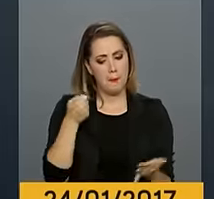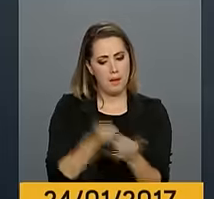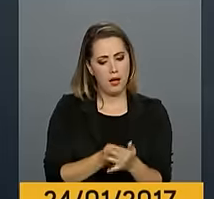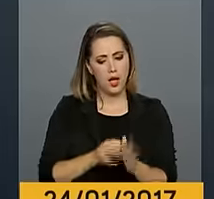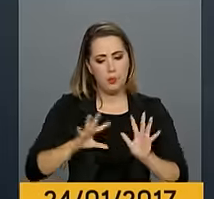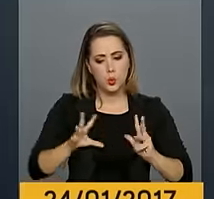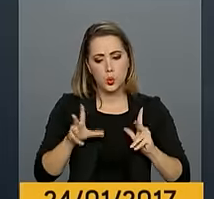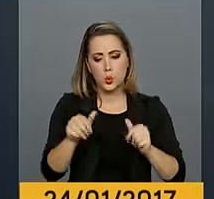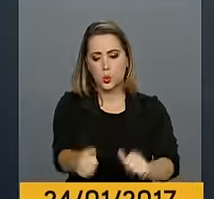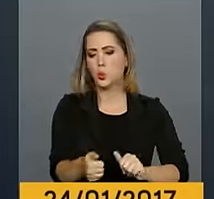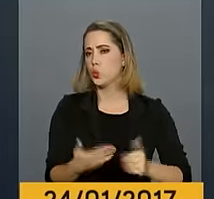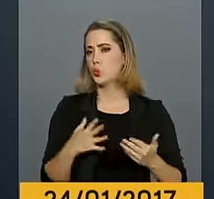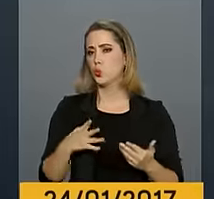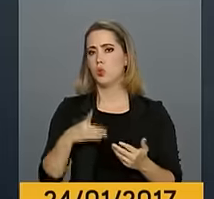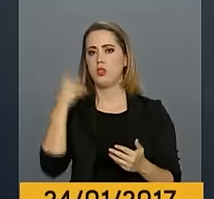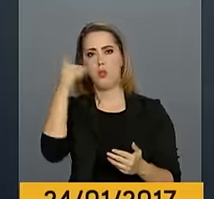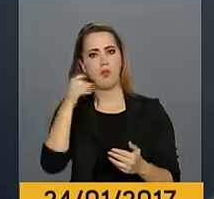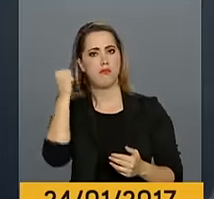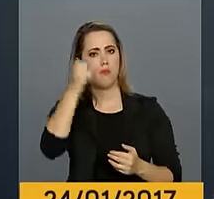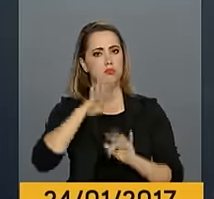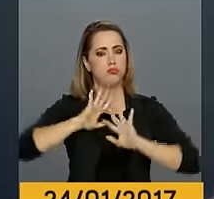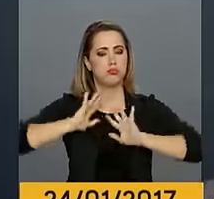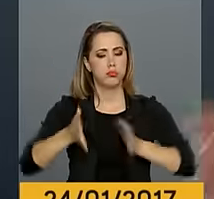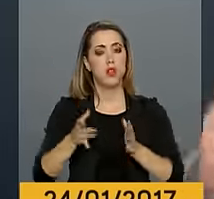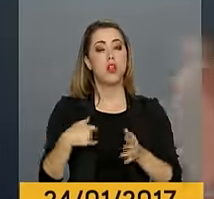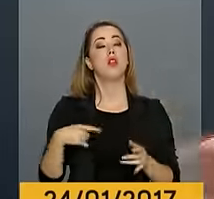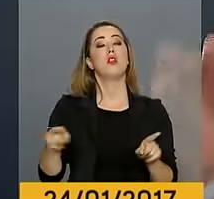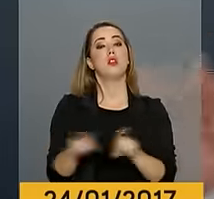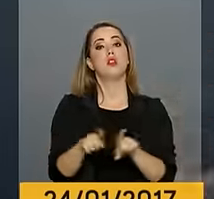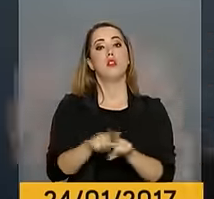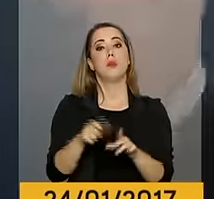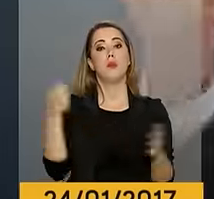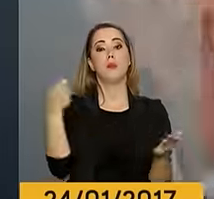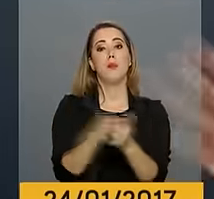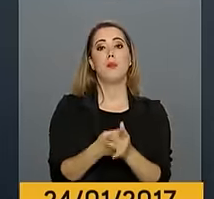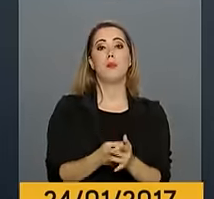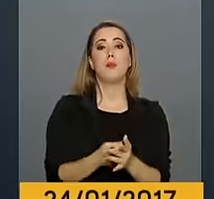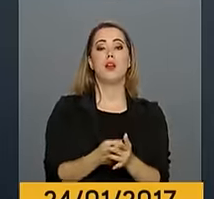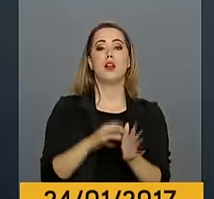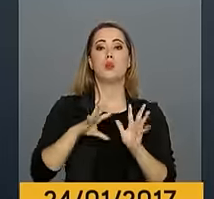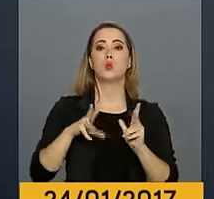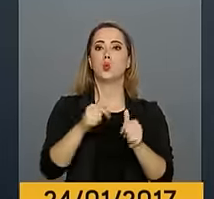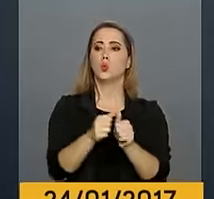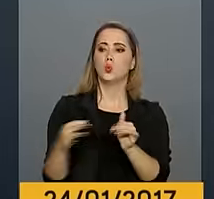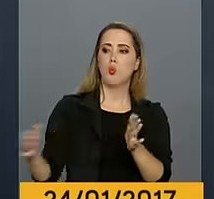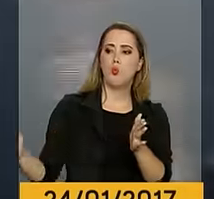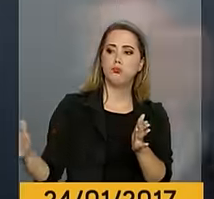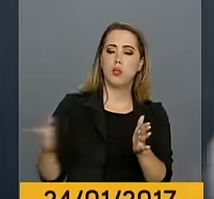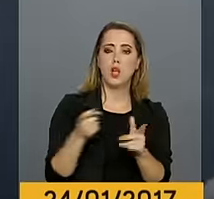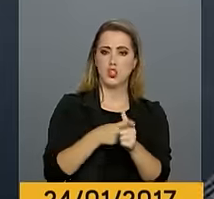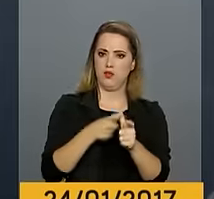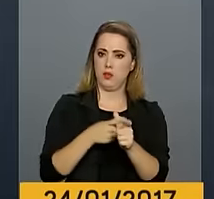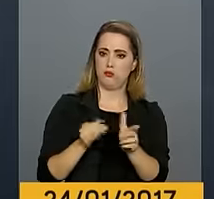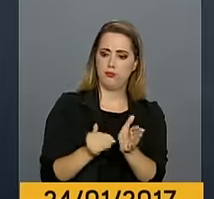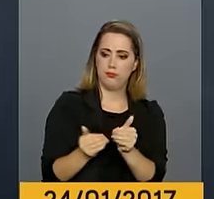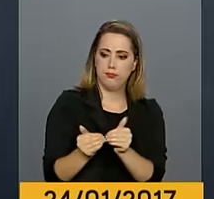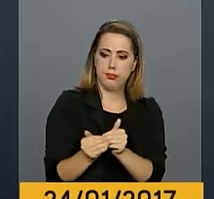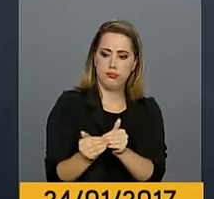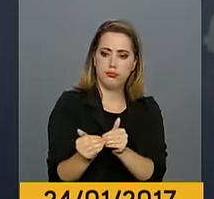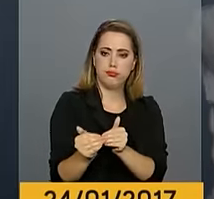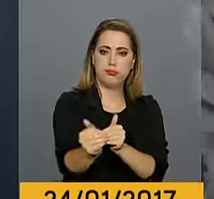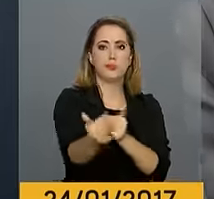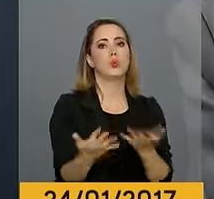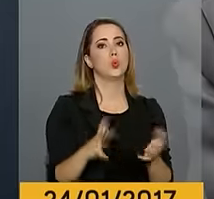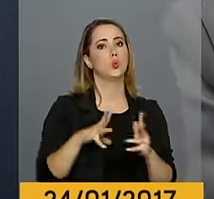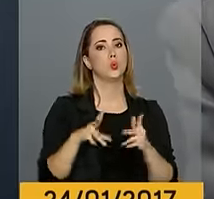de bancada, emendas parlamentares, como liquidamos todos os restos a pagar de 2007 para cá. Não é? Por exemplo, no Ministério